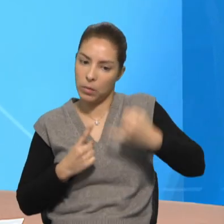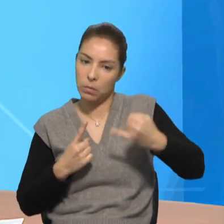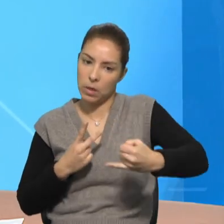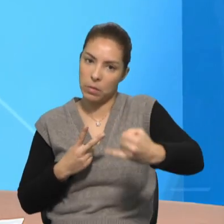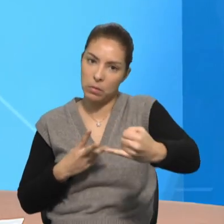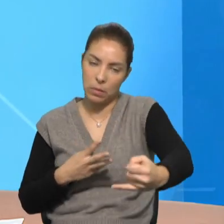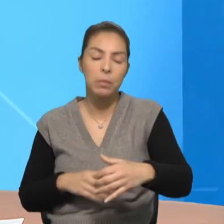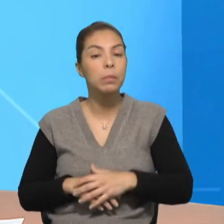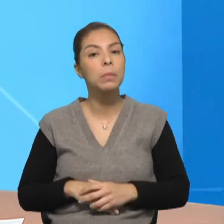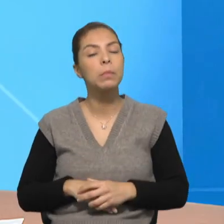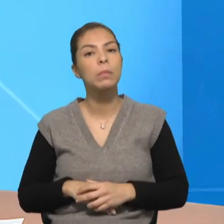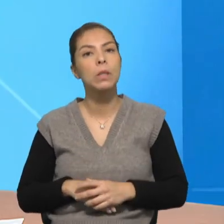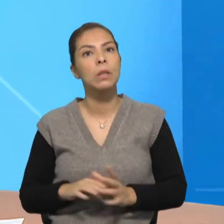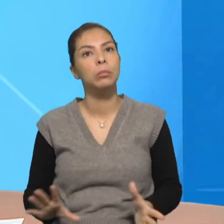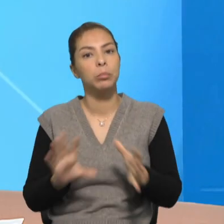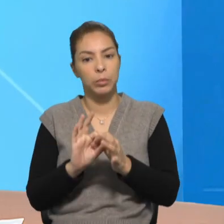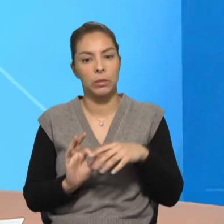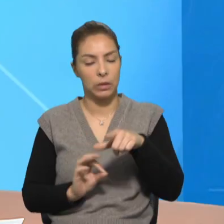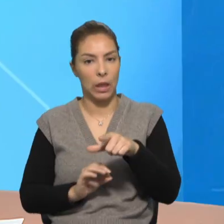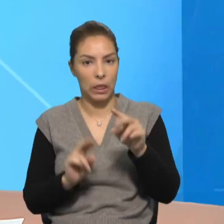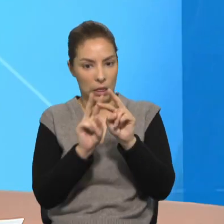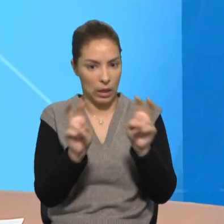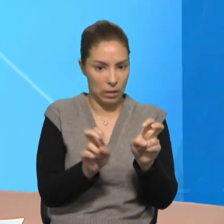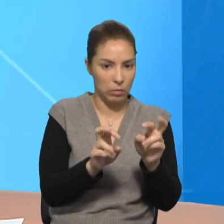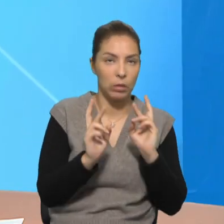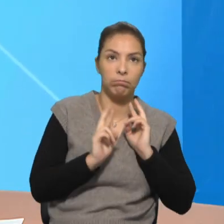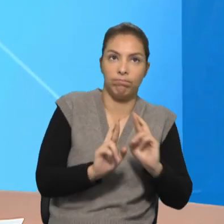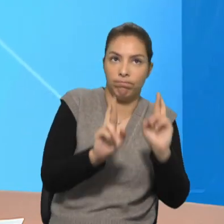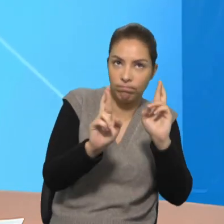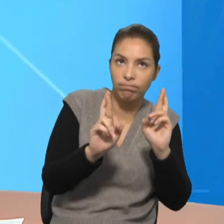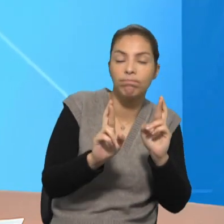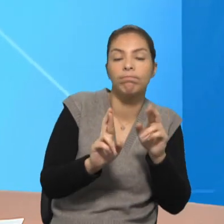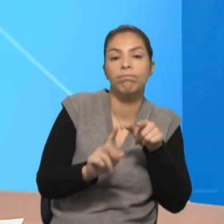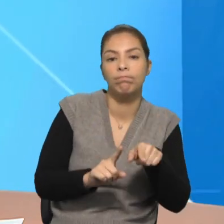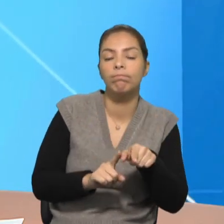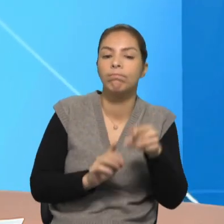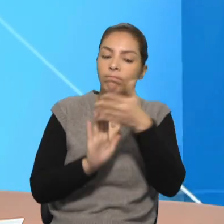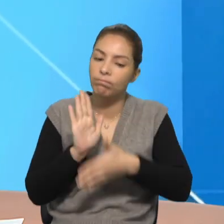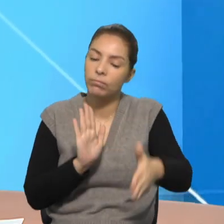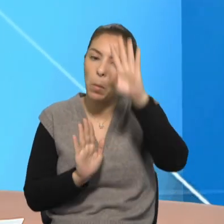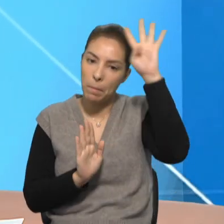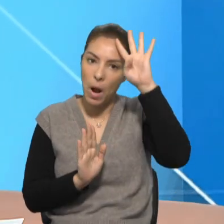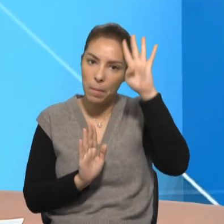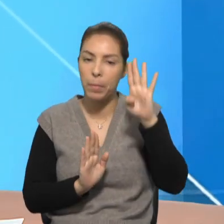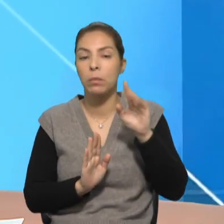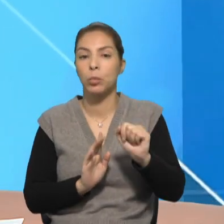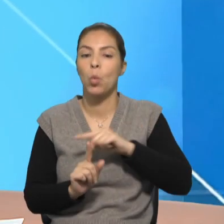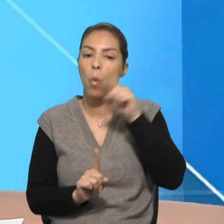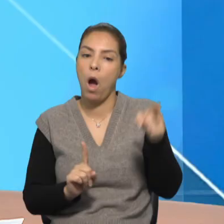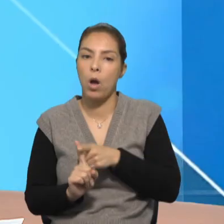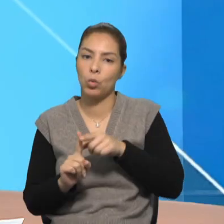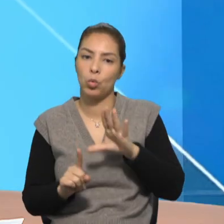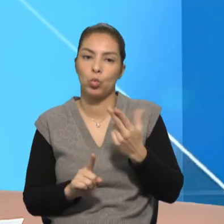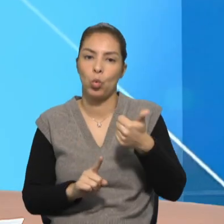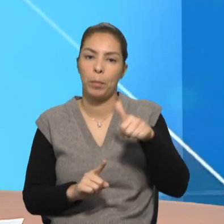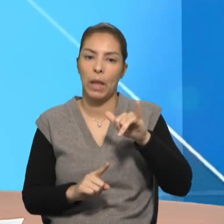de alguma forma, ligar o tema da esperança, que marca o ano jubilar, por proposta do Papa Francisco, à liturgia de domingo. É